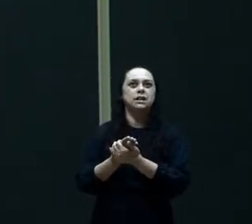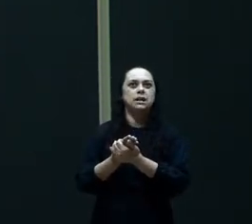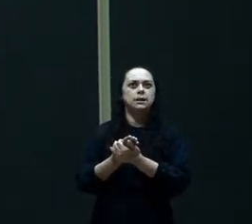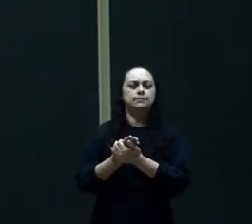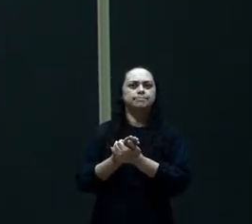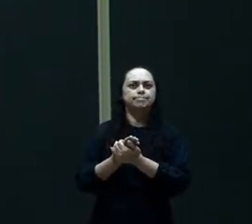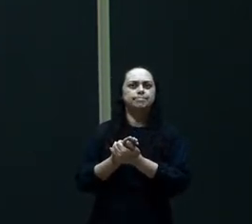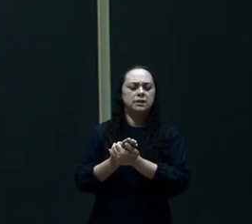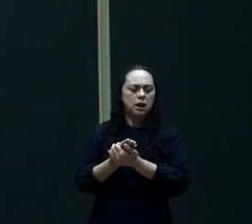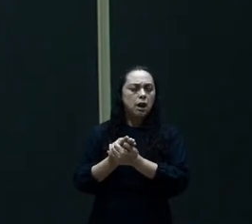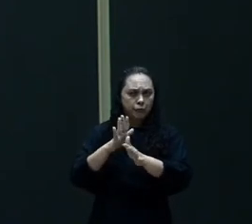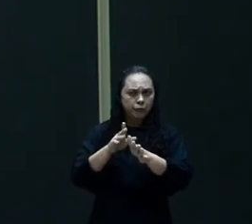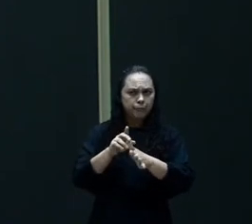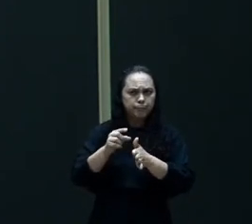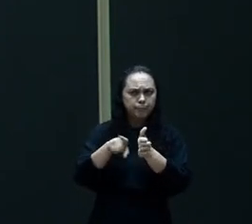e